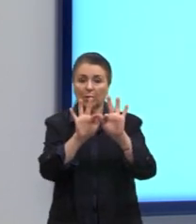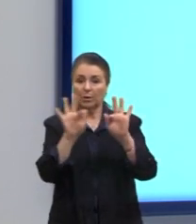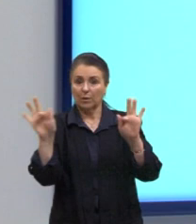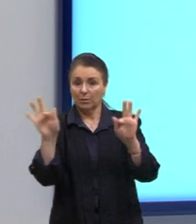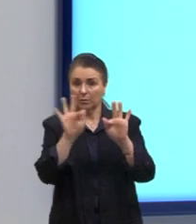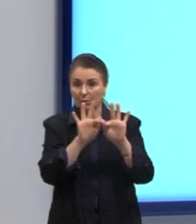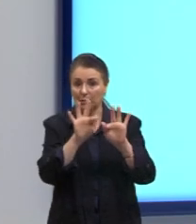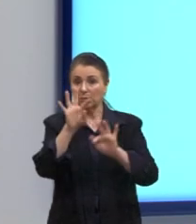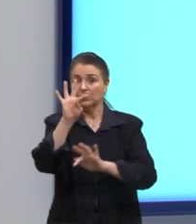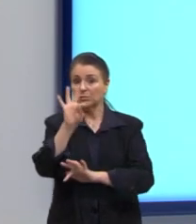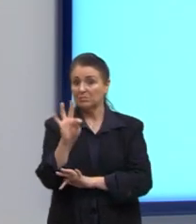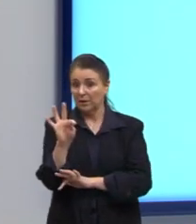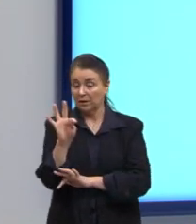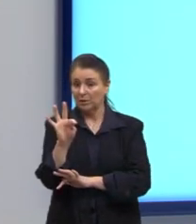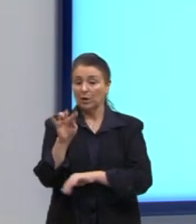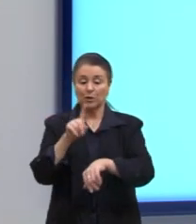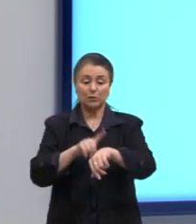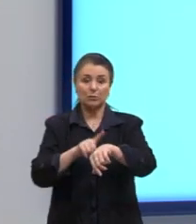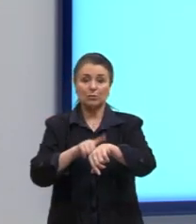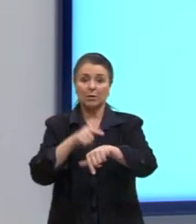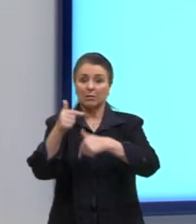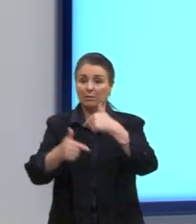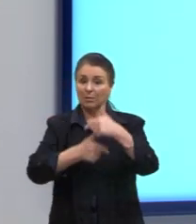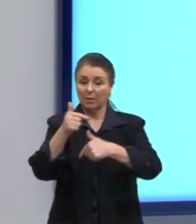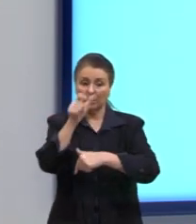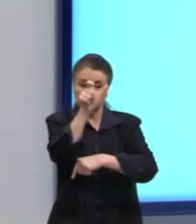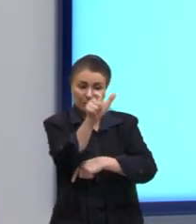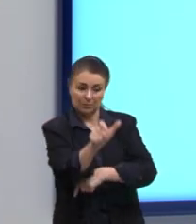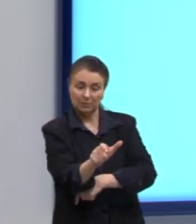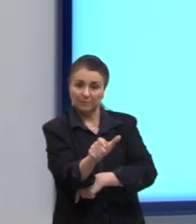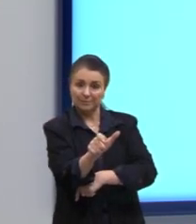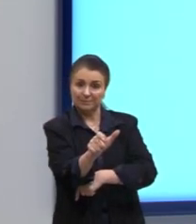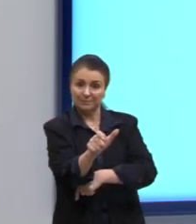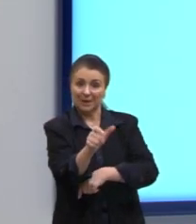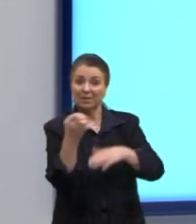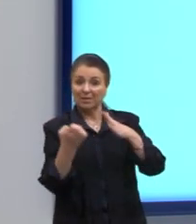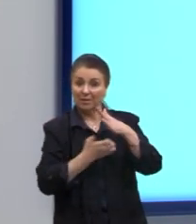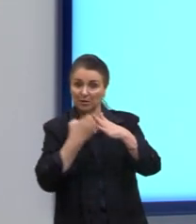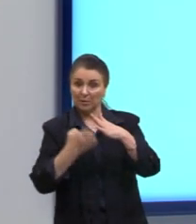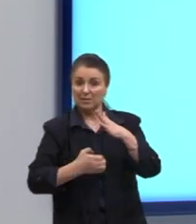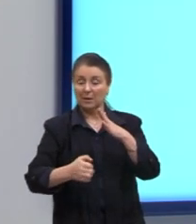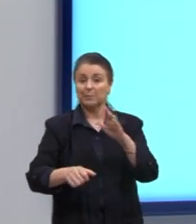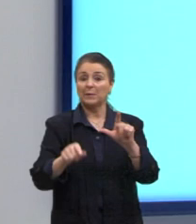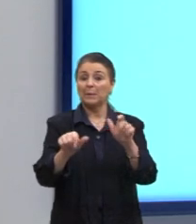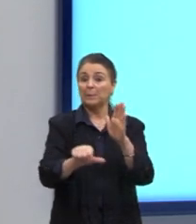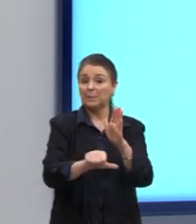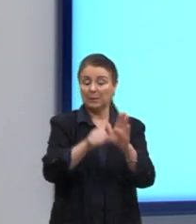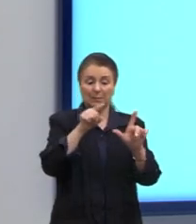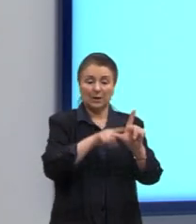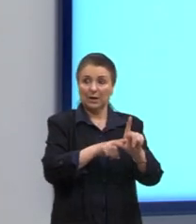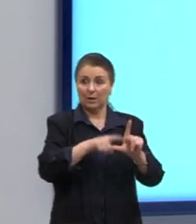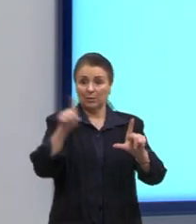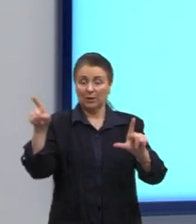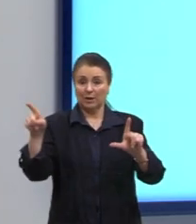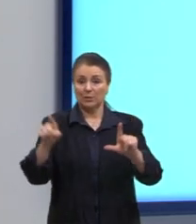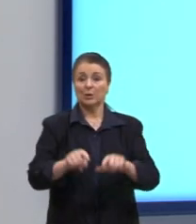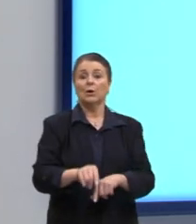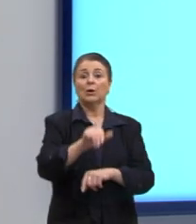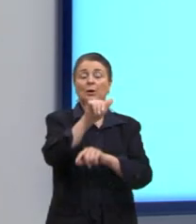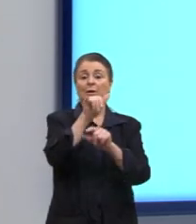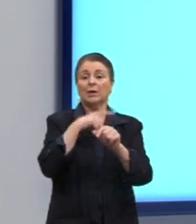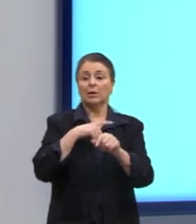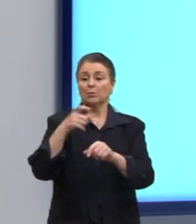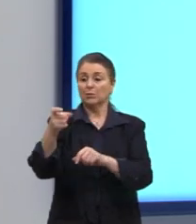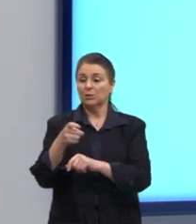T de horas trabalhadas por seus funcionários então nós temos o primeiro gráfico o eixo X e o eixo